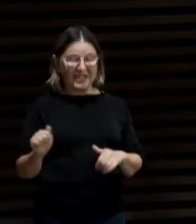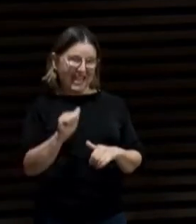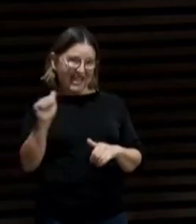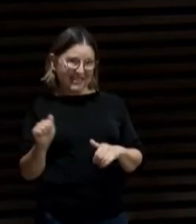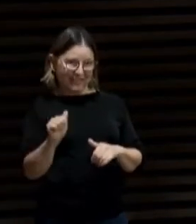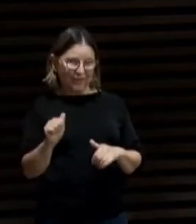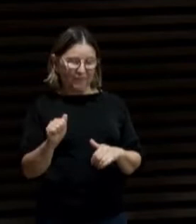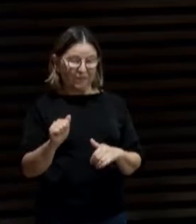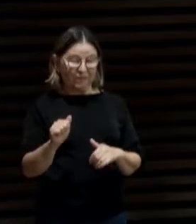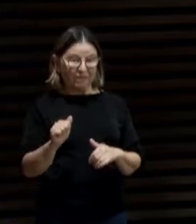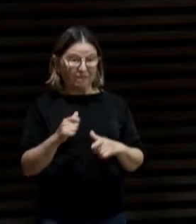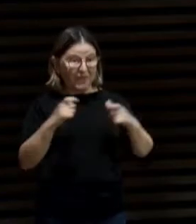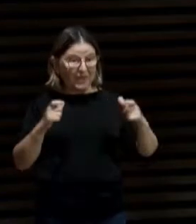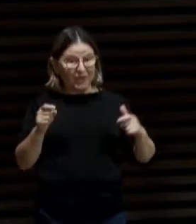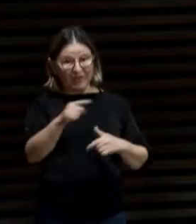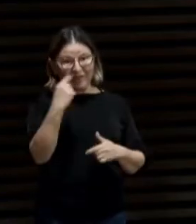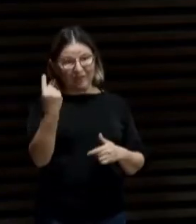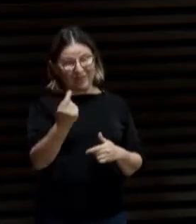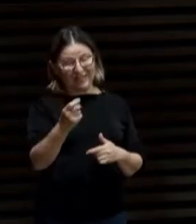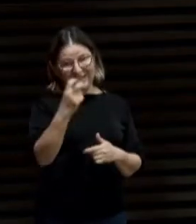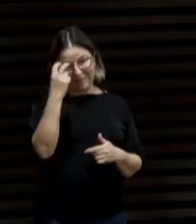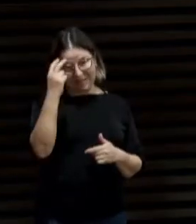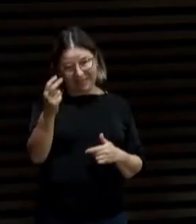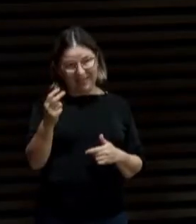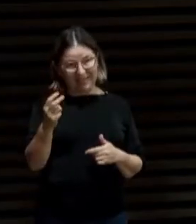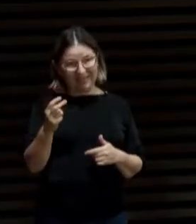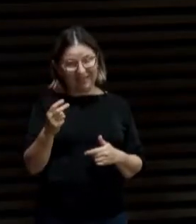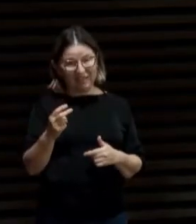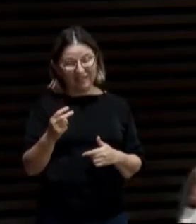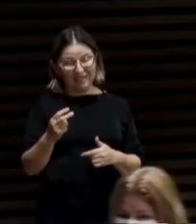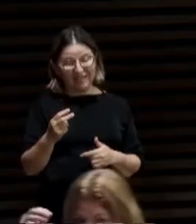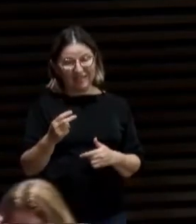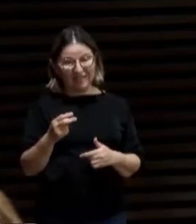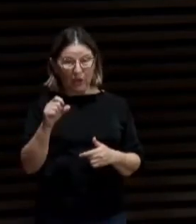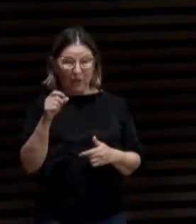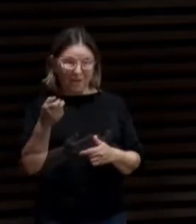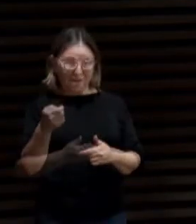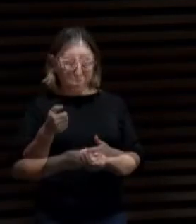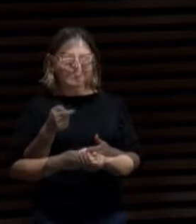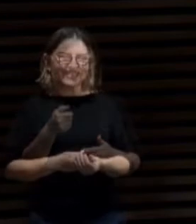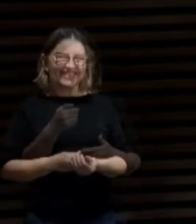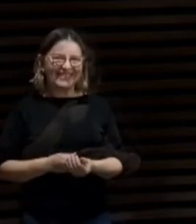da nossa capacidade de suportar, a ponto de perdermos a esperança da própria vida.